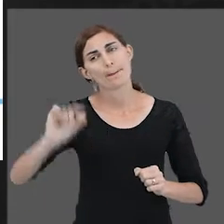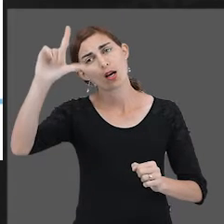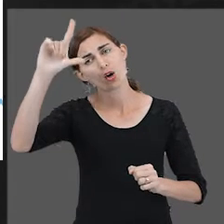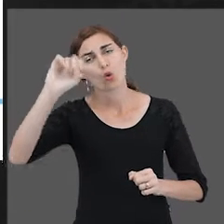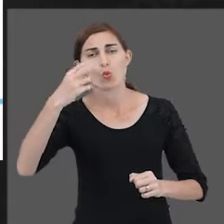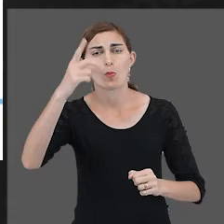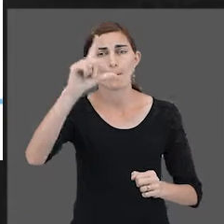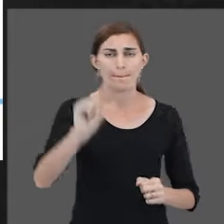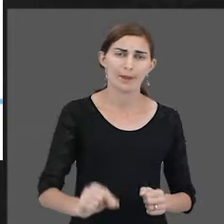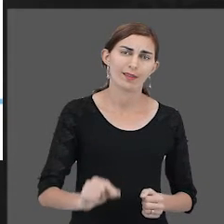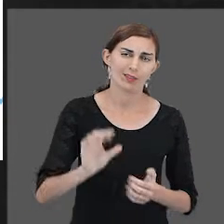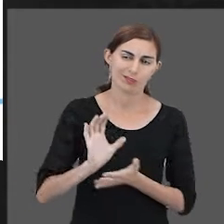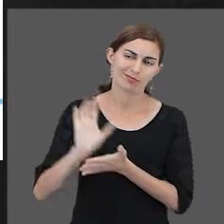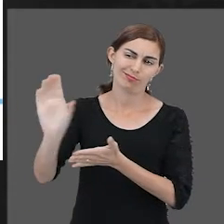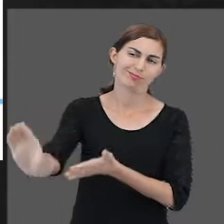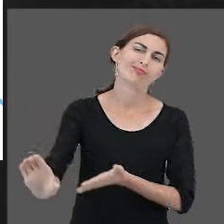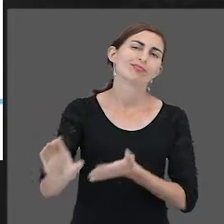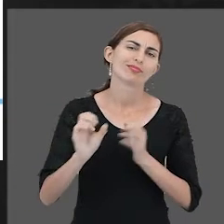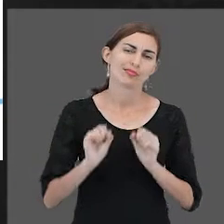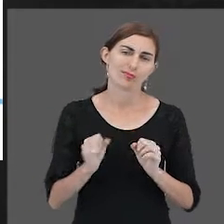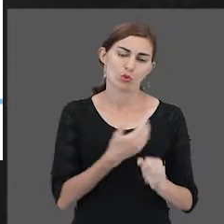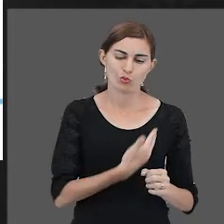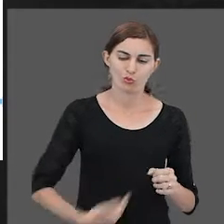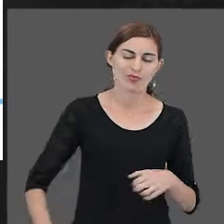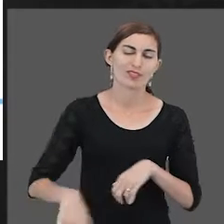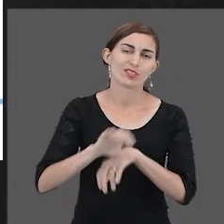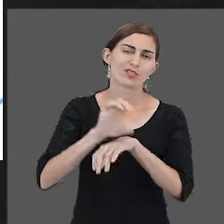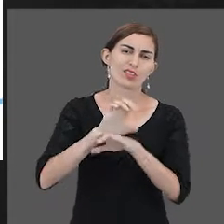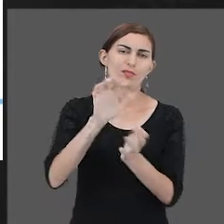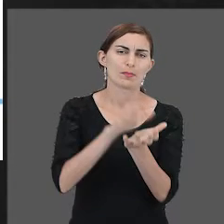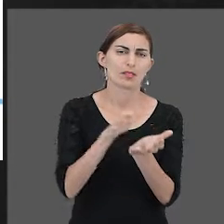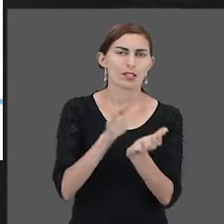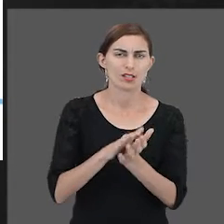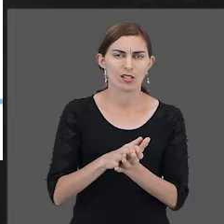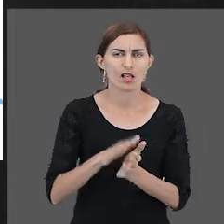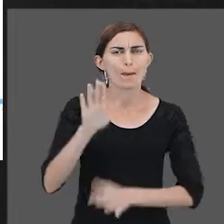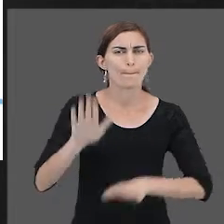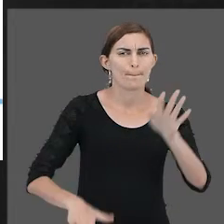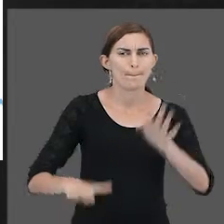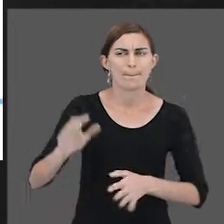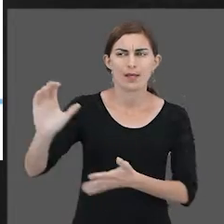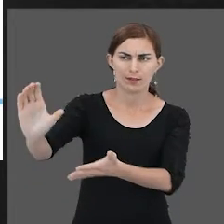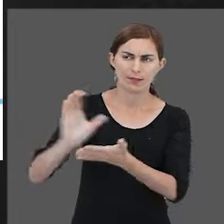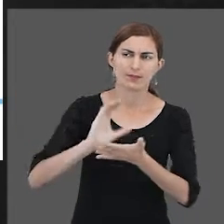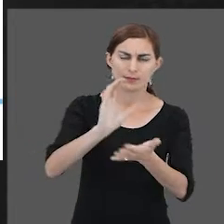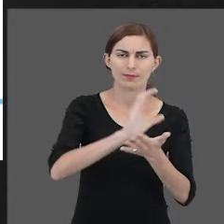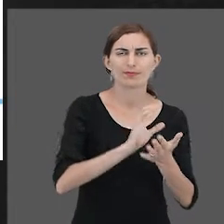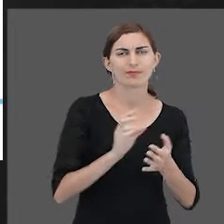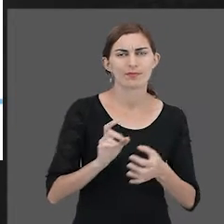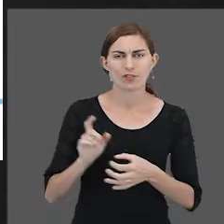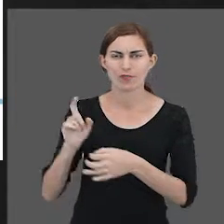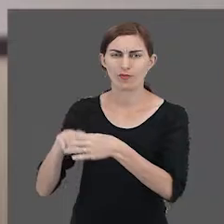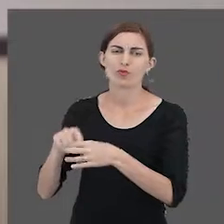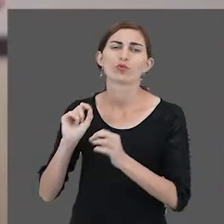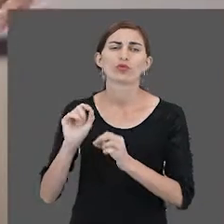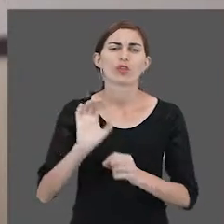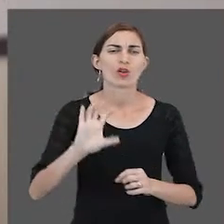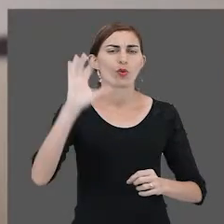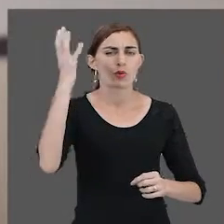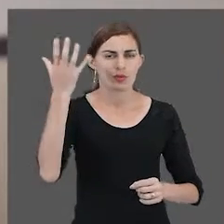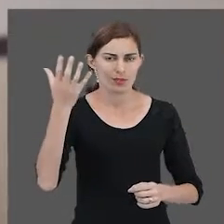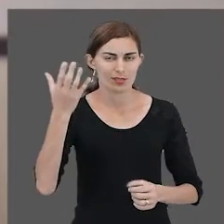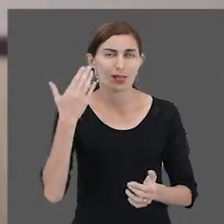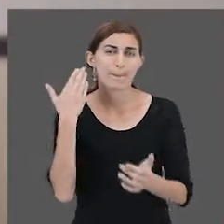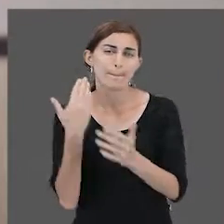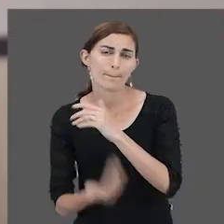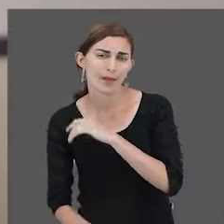ou menores que os repassados ao fundo. No caso do governo estadual de Pernambuco, a perda de recursos arrecadados para o fundo. Então, o que acontece na prática?